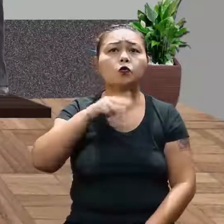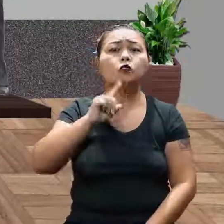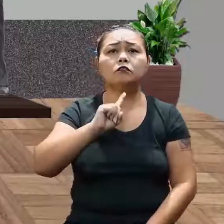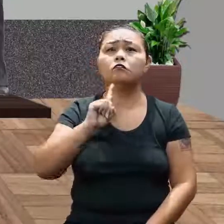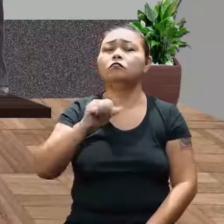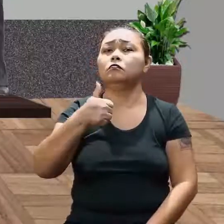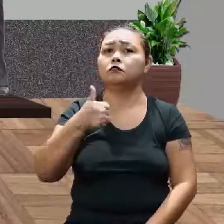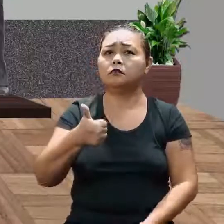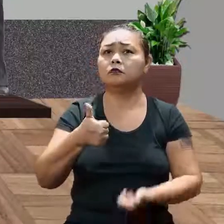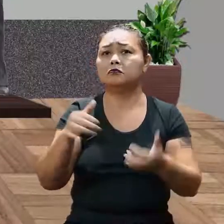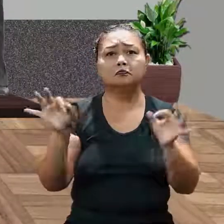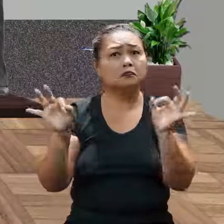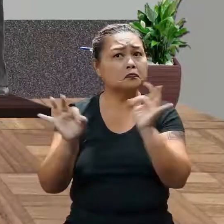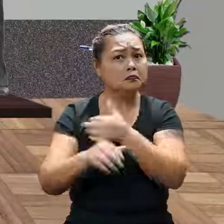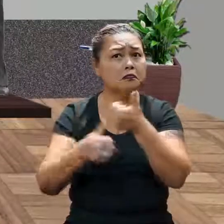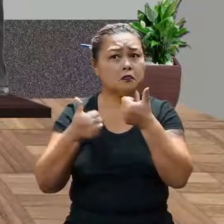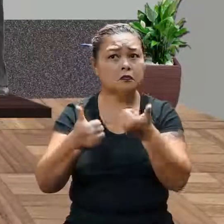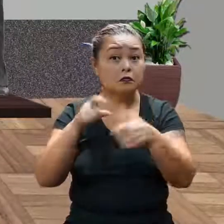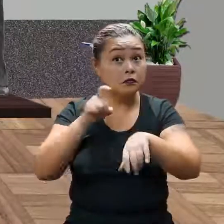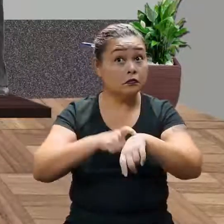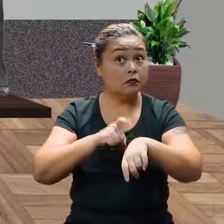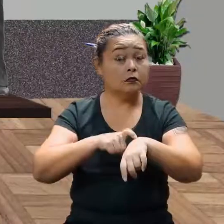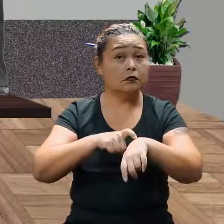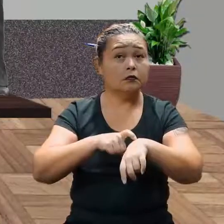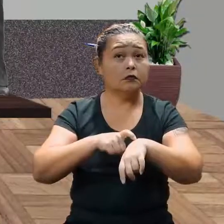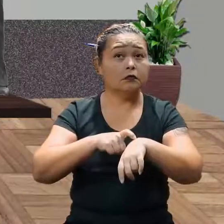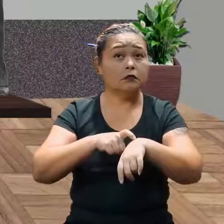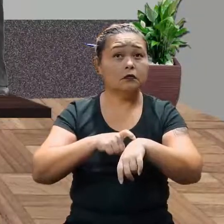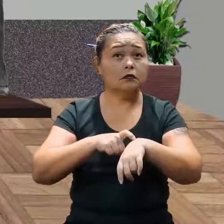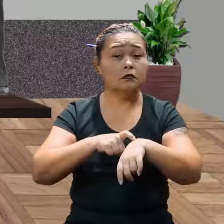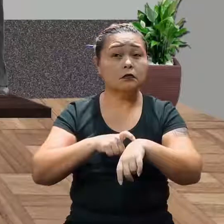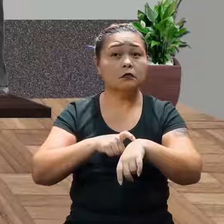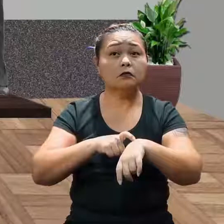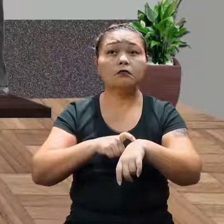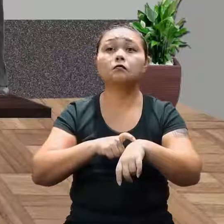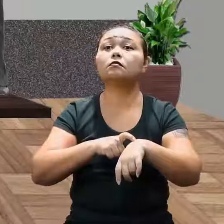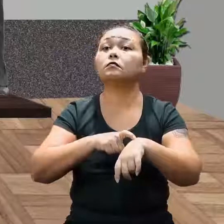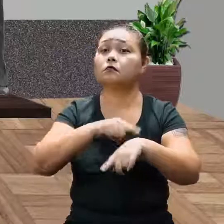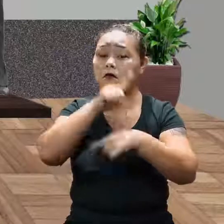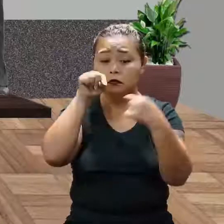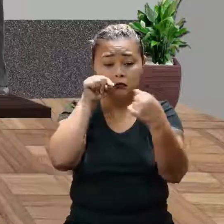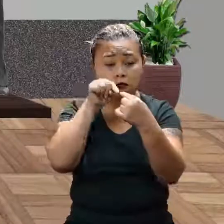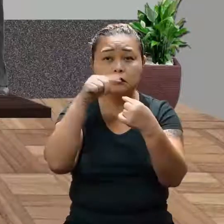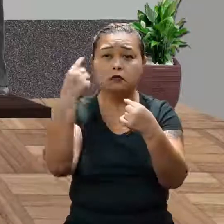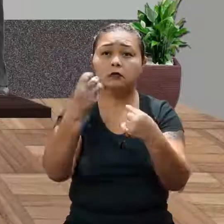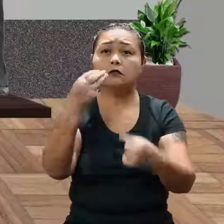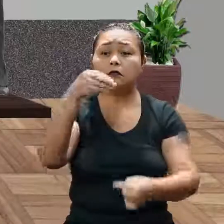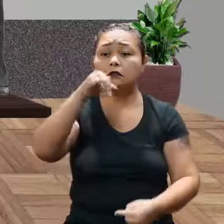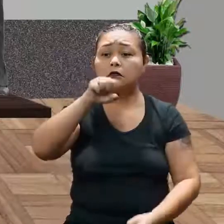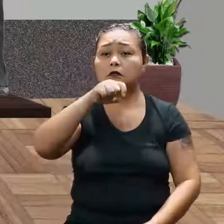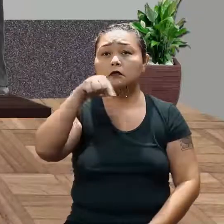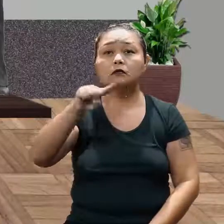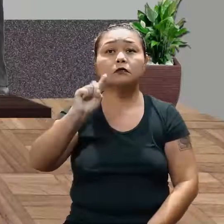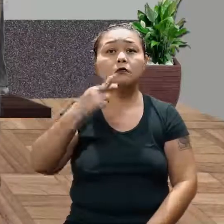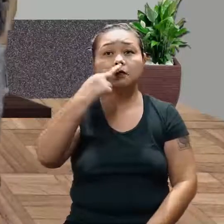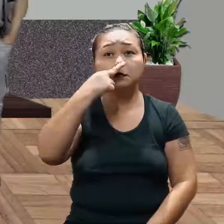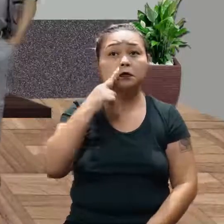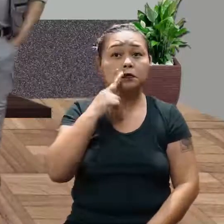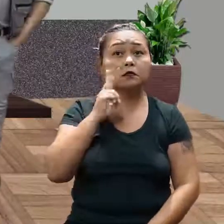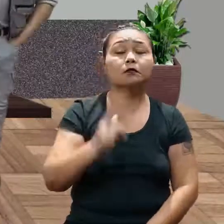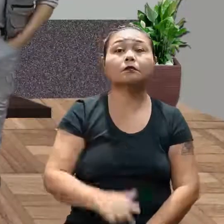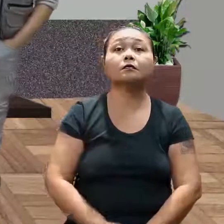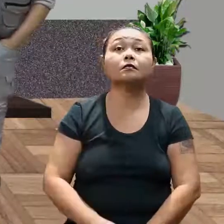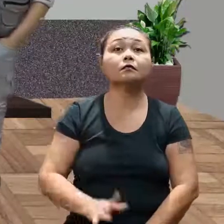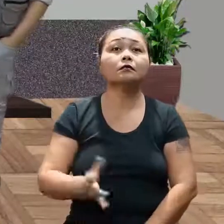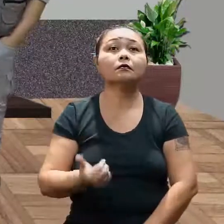estava completando, naquele momento, a sua missão. E Rondon sai. Olha